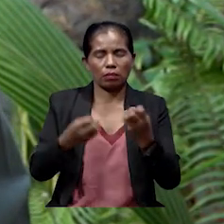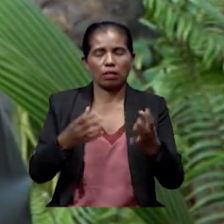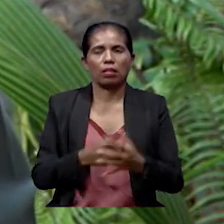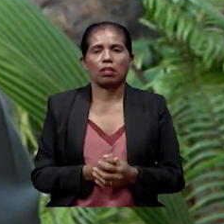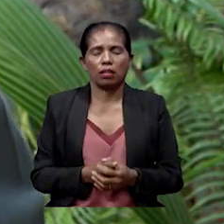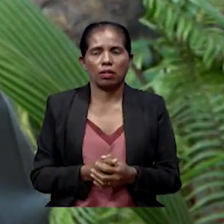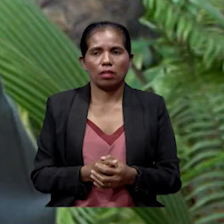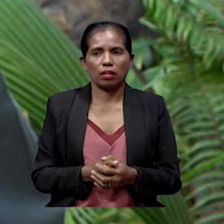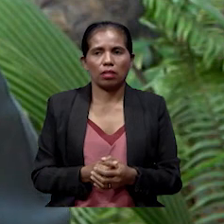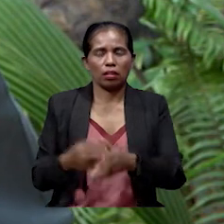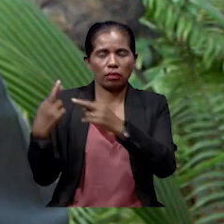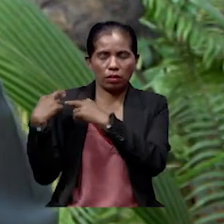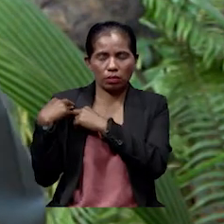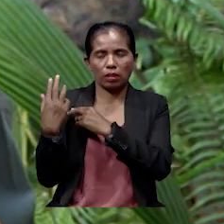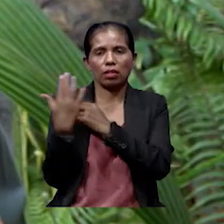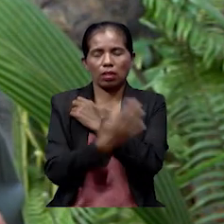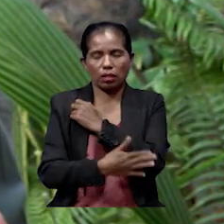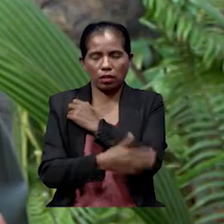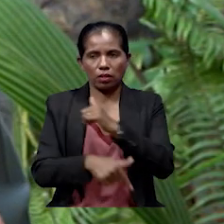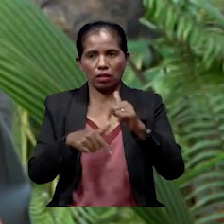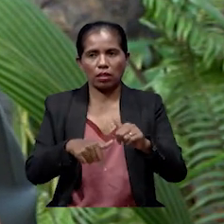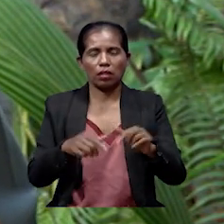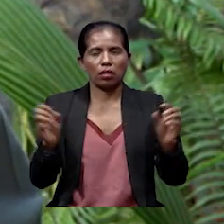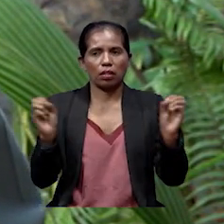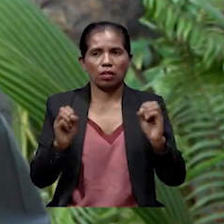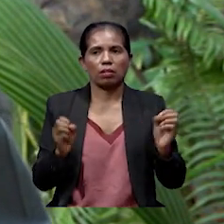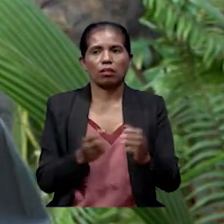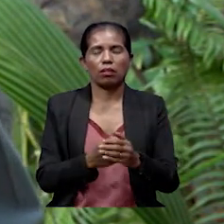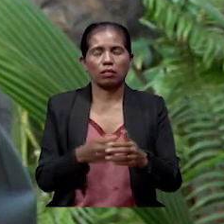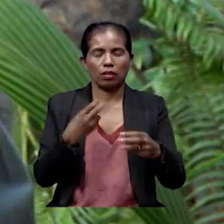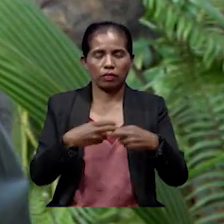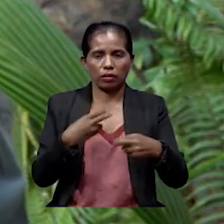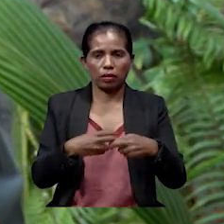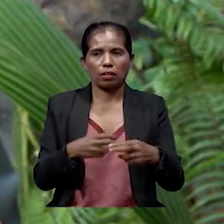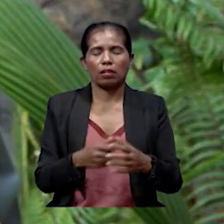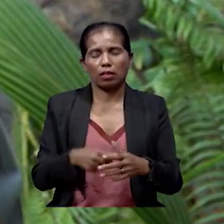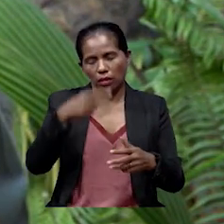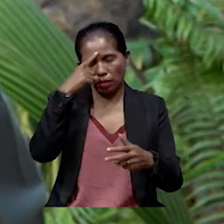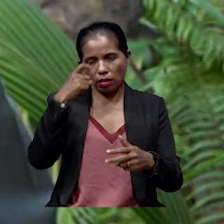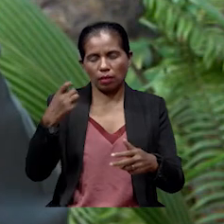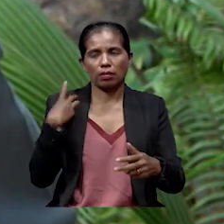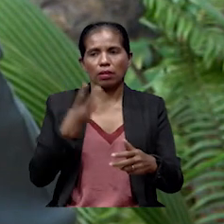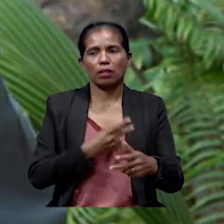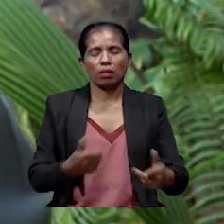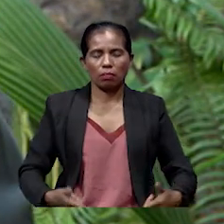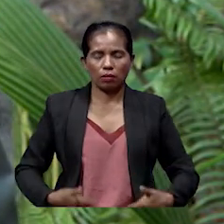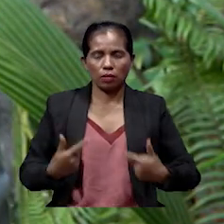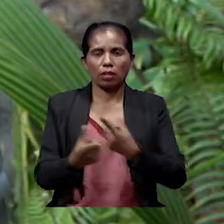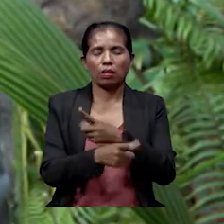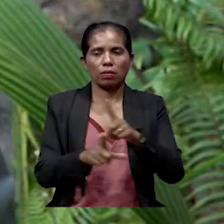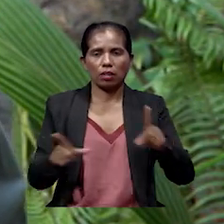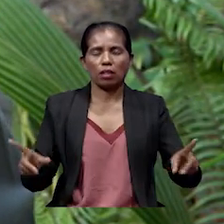profissão ida que ia Rai e Daniel, nós profissão perigoso, também o amor de liberdade e